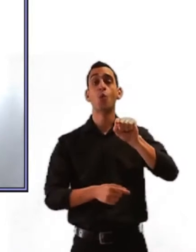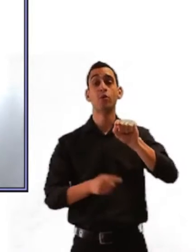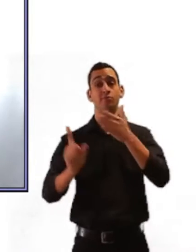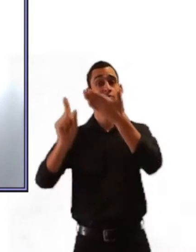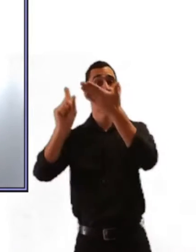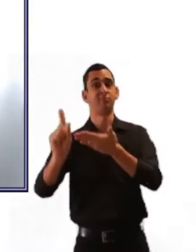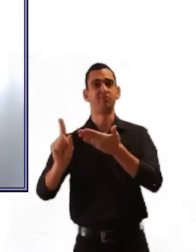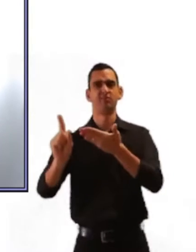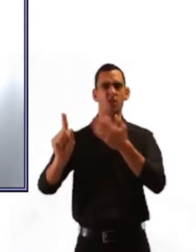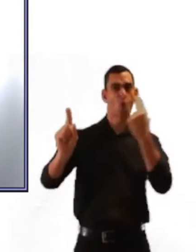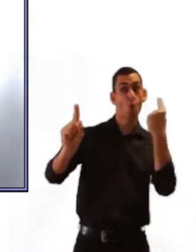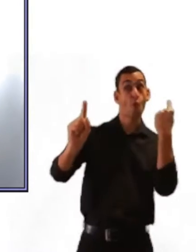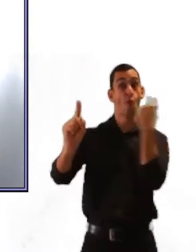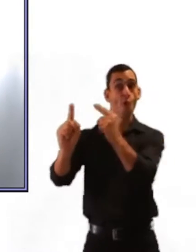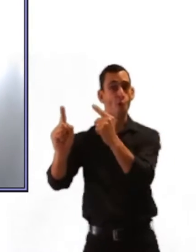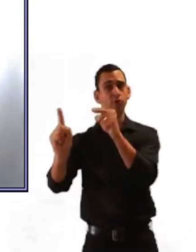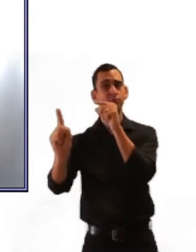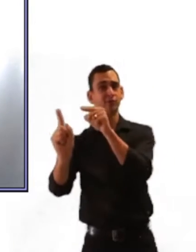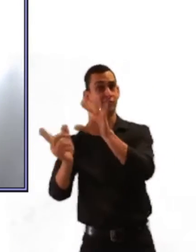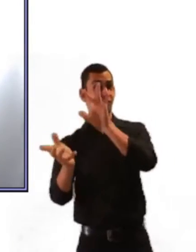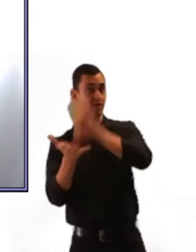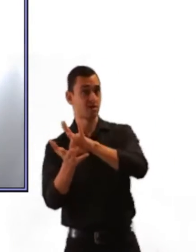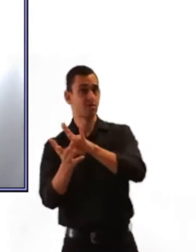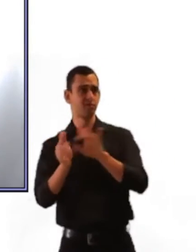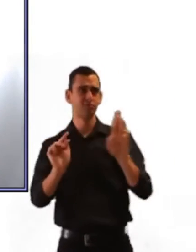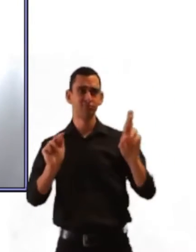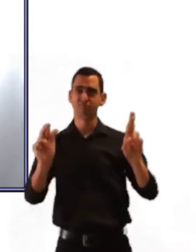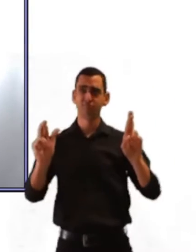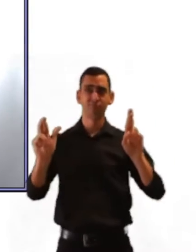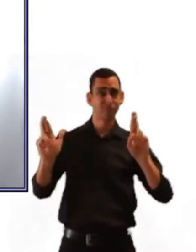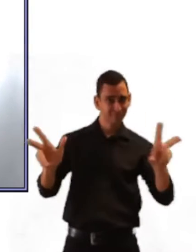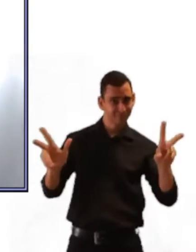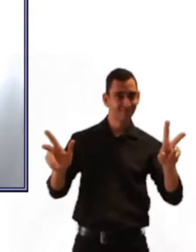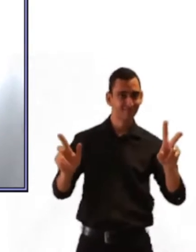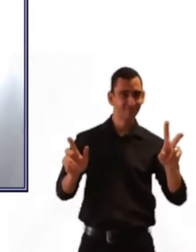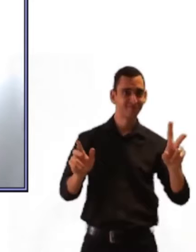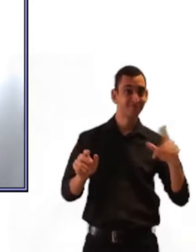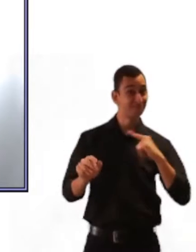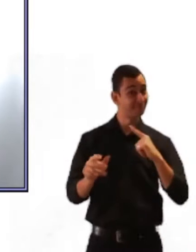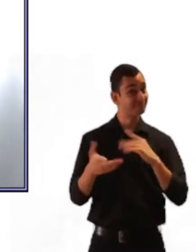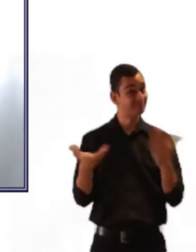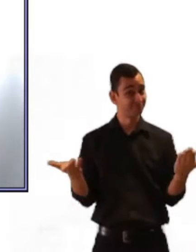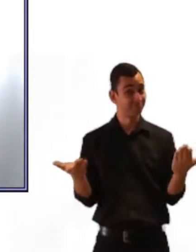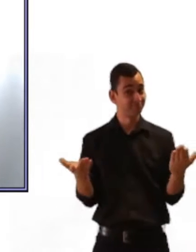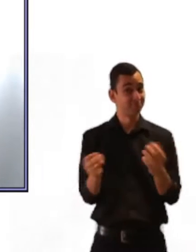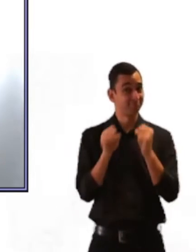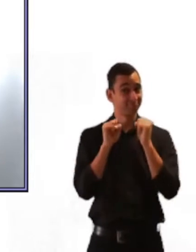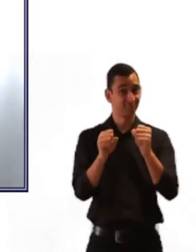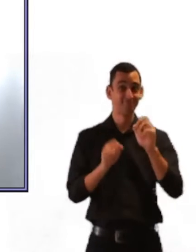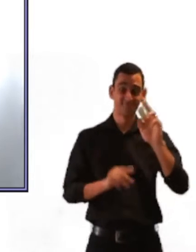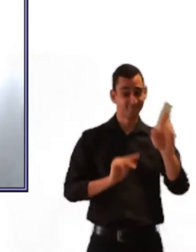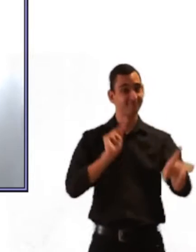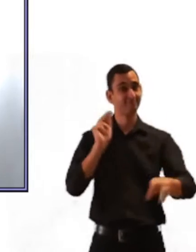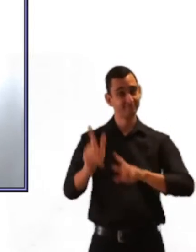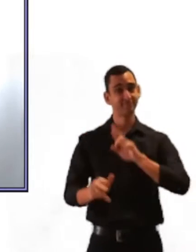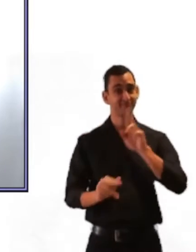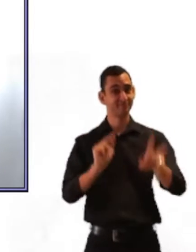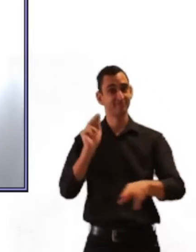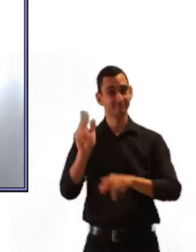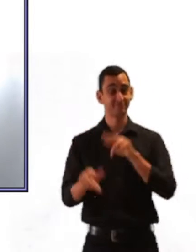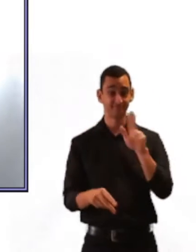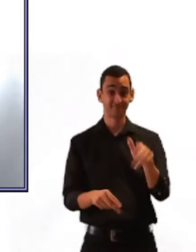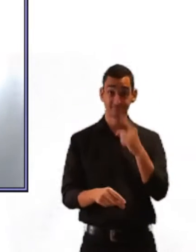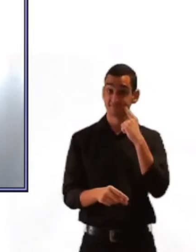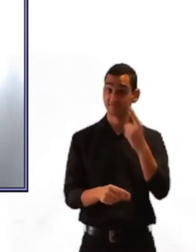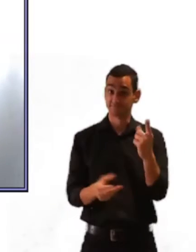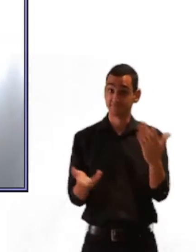muitas vezes não será, a verdade do outro advogado. E pode não ser a verdade que é produzida no processo. Então, o primeiro